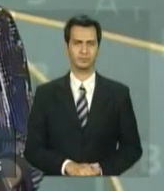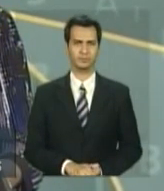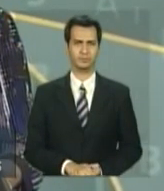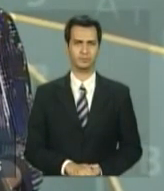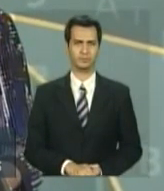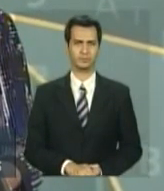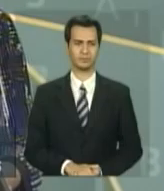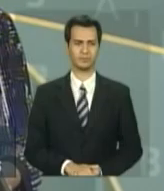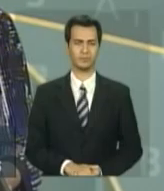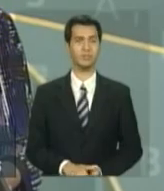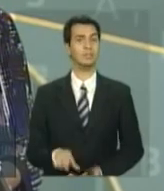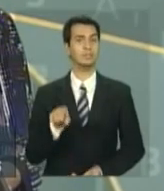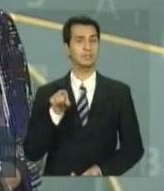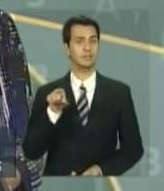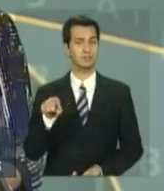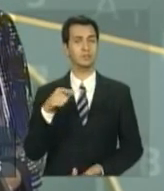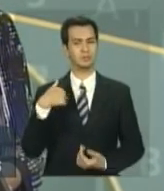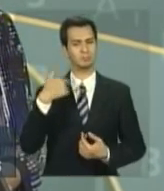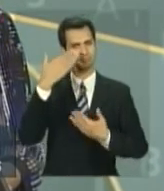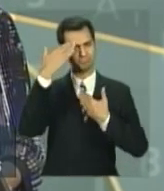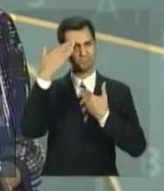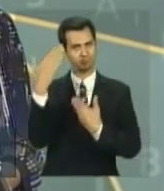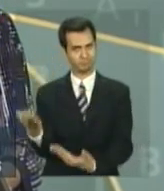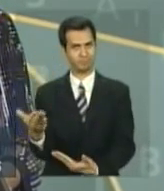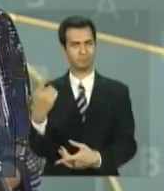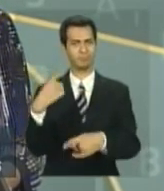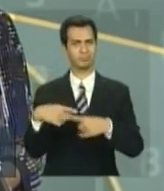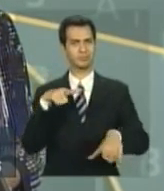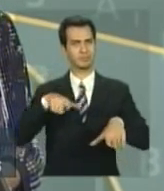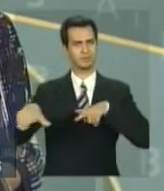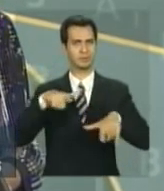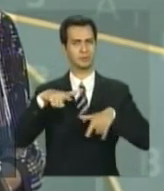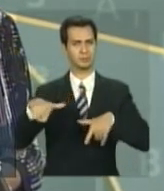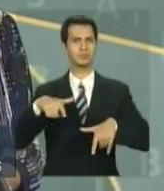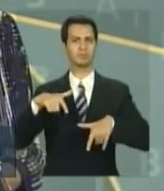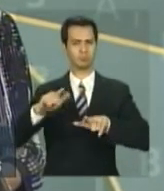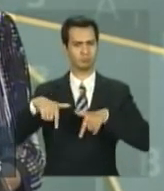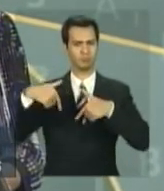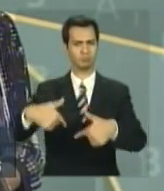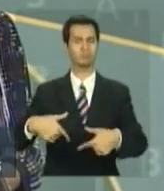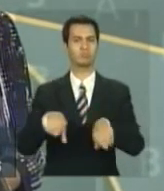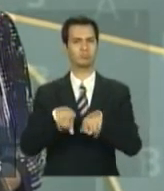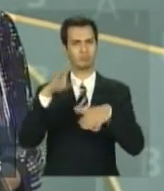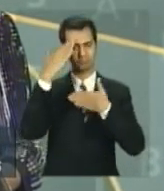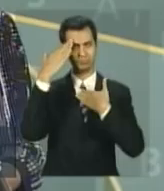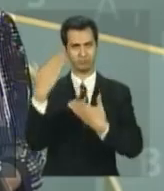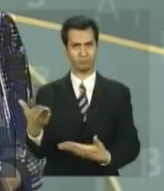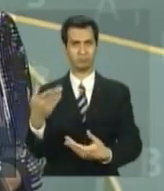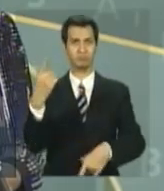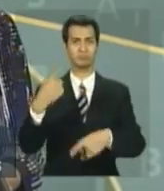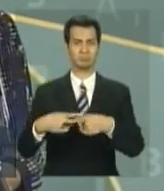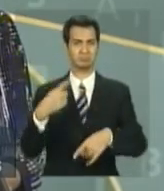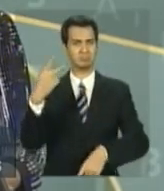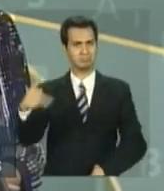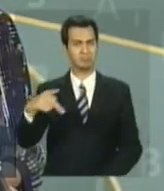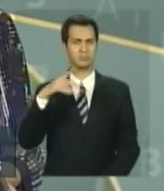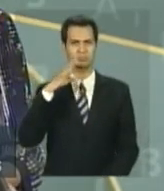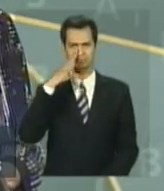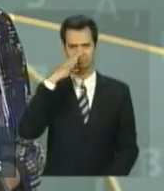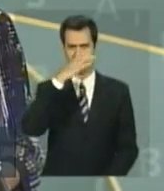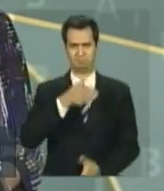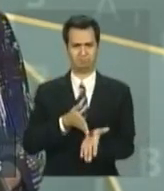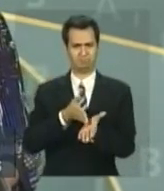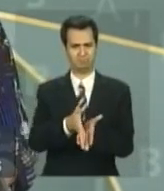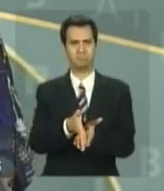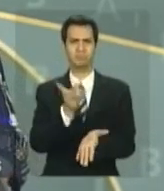E a ela, eu agradeço o desempenho, eu agradeço o trabalho e agradeço a determinação